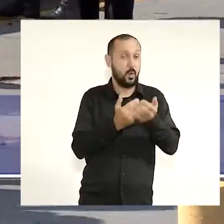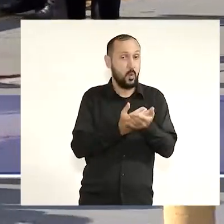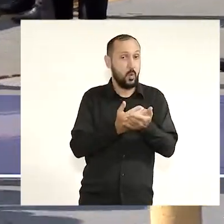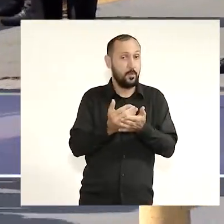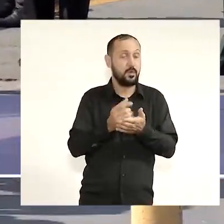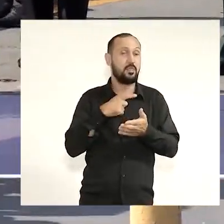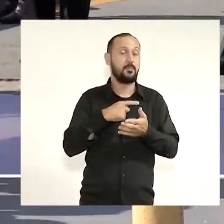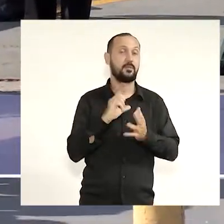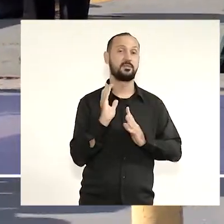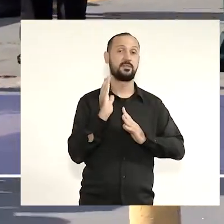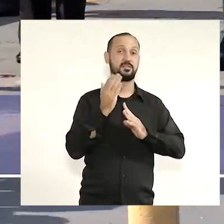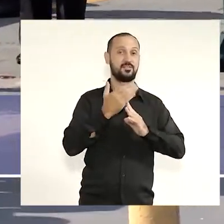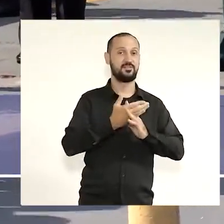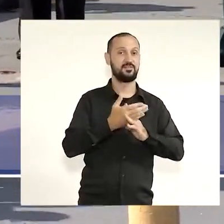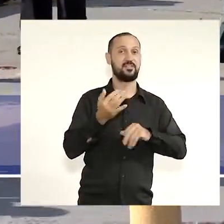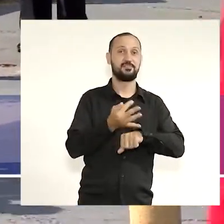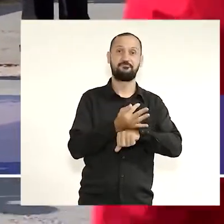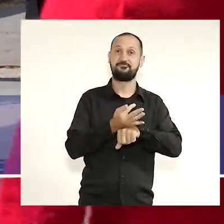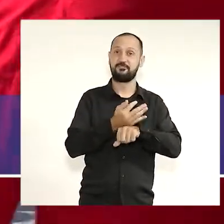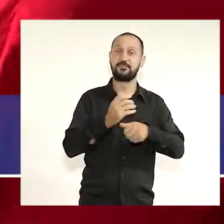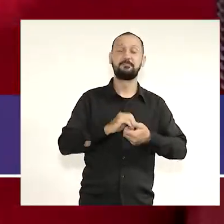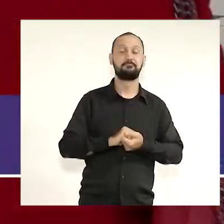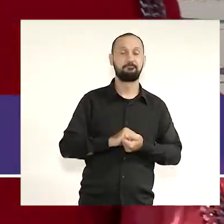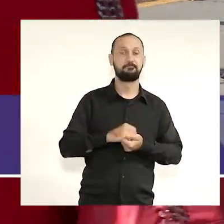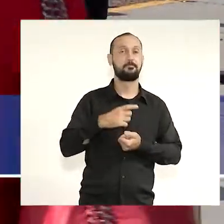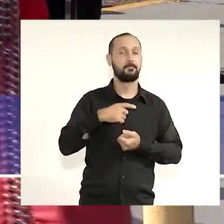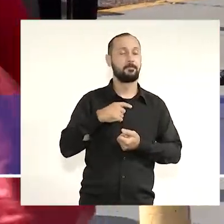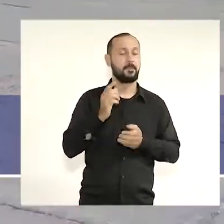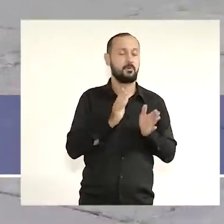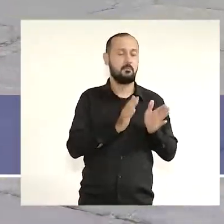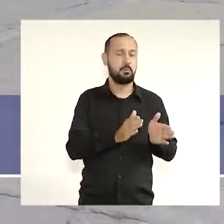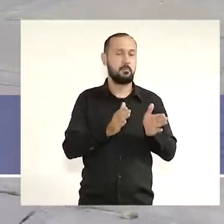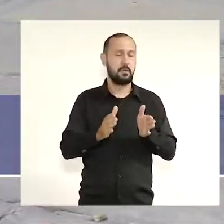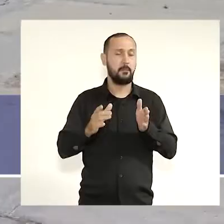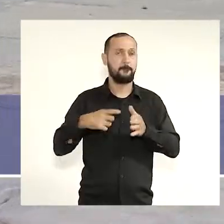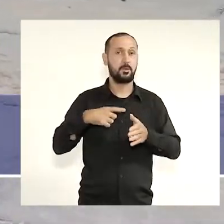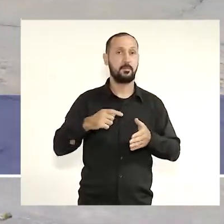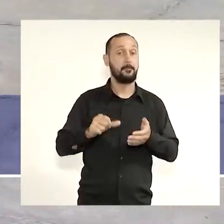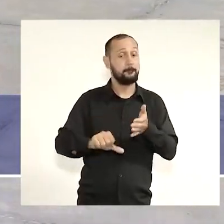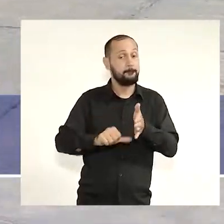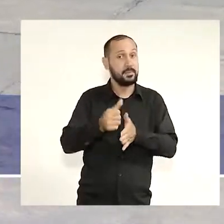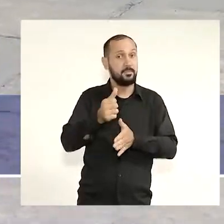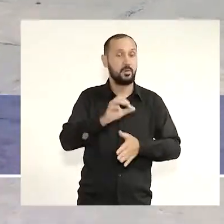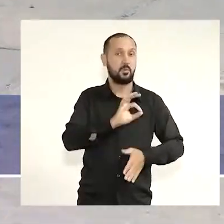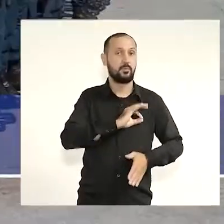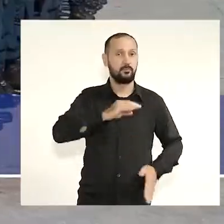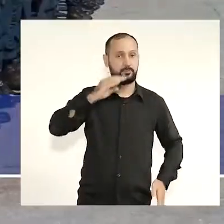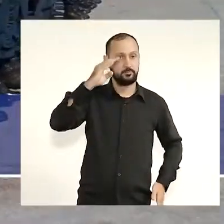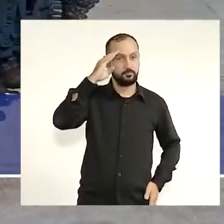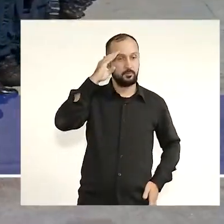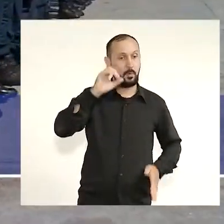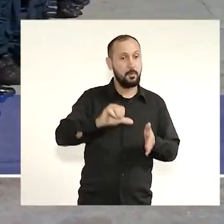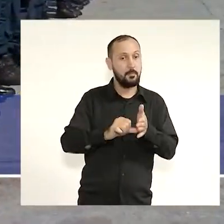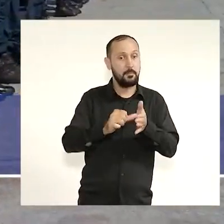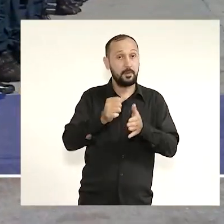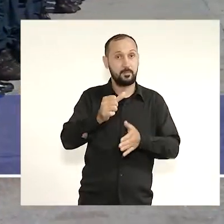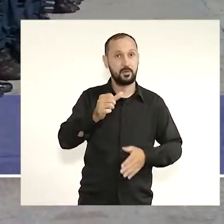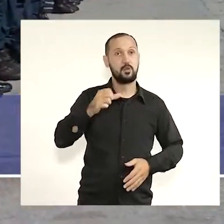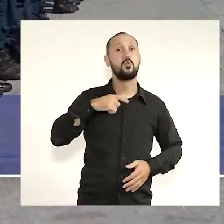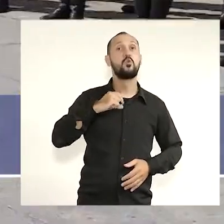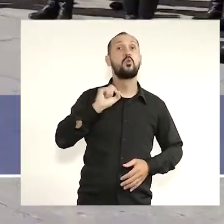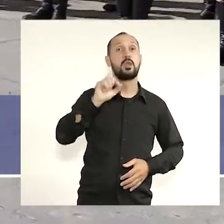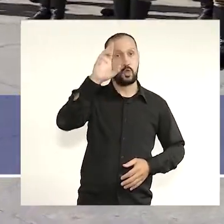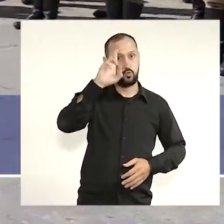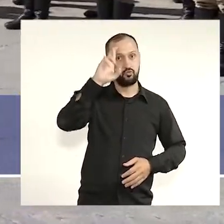dos trabalhos após o recesso parlamentar. Conforme o rito, os policiais militares receberam o chefe do executivo